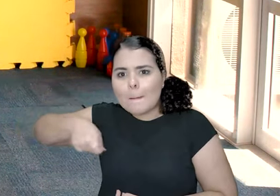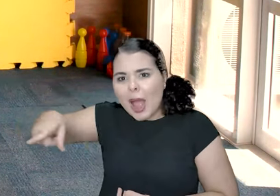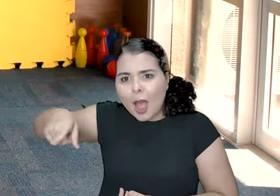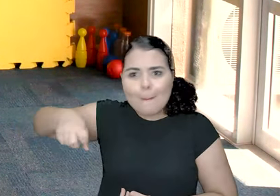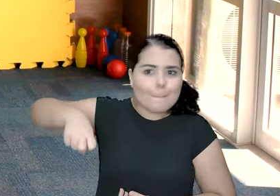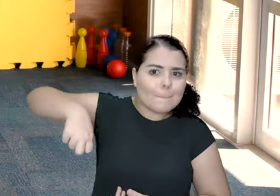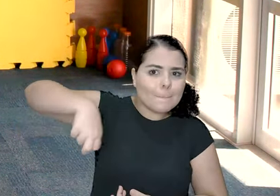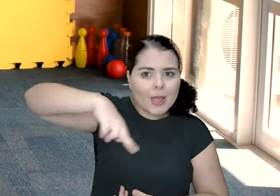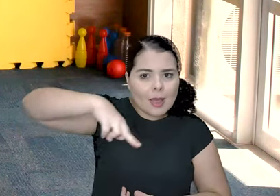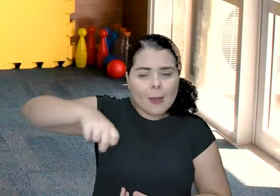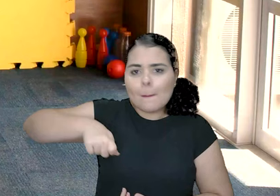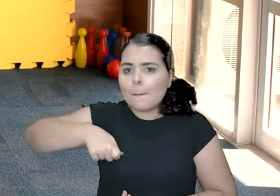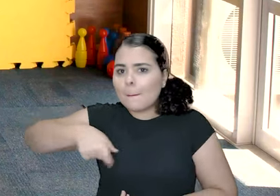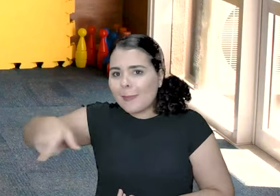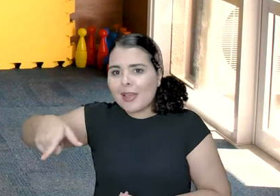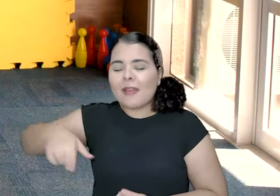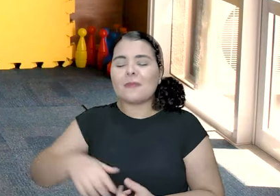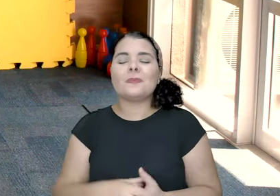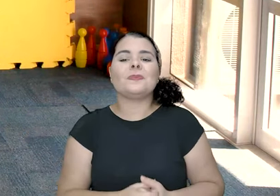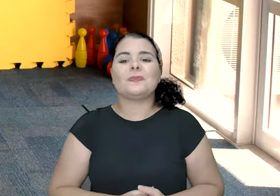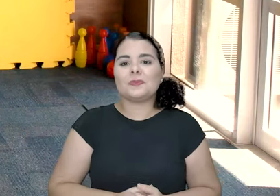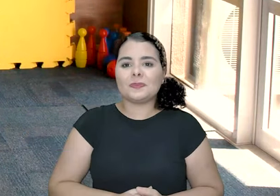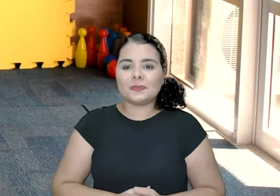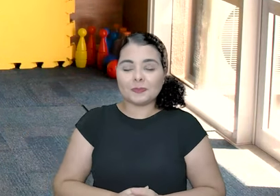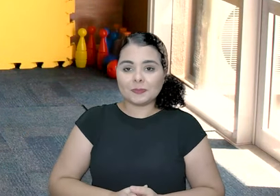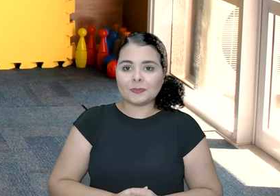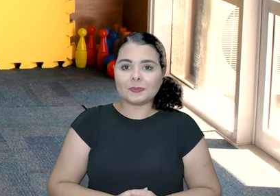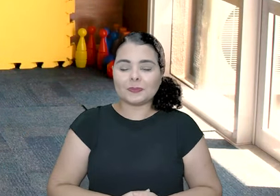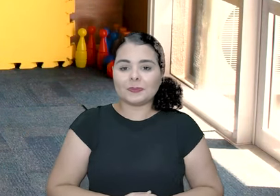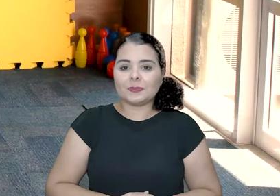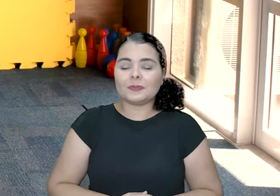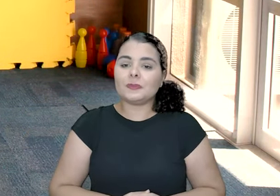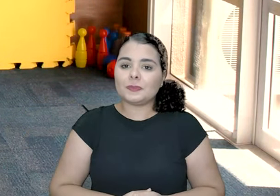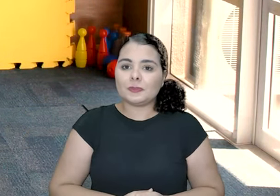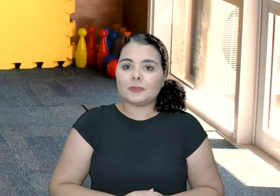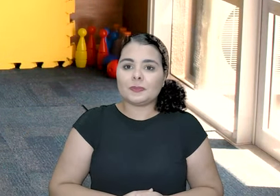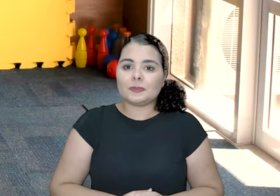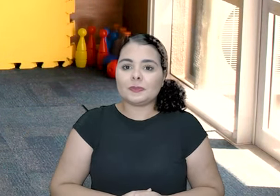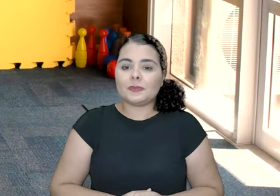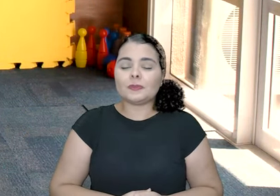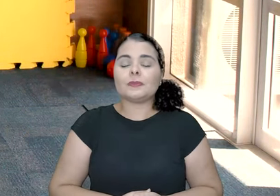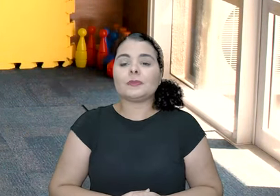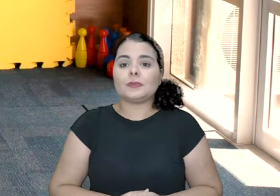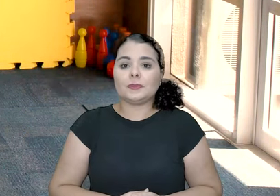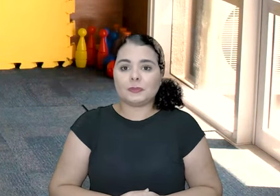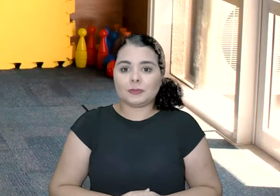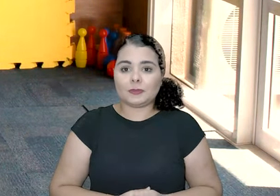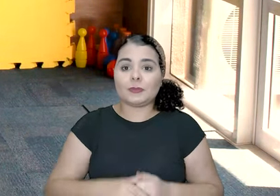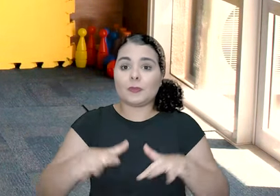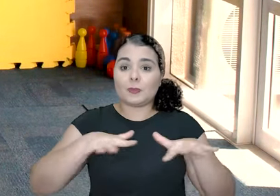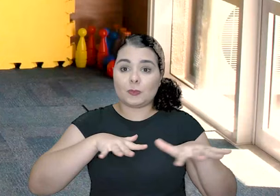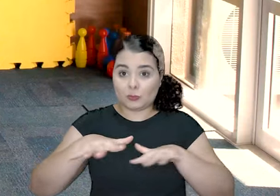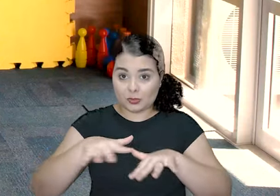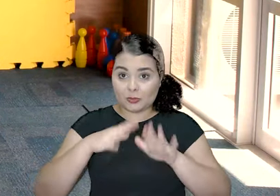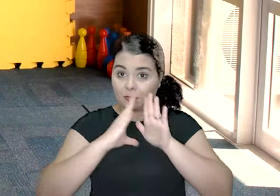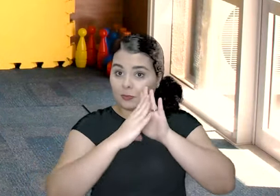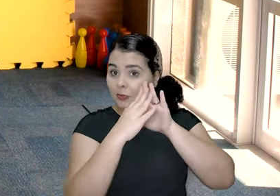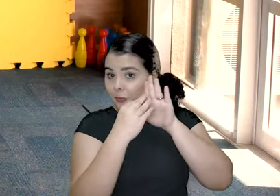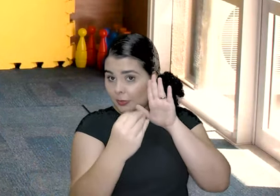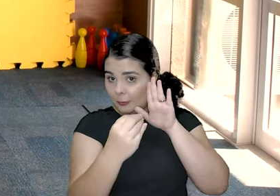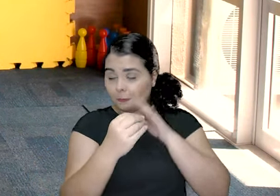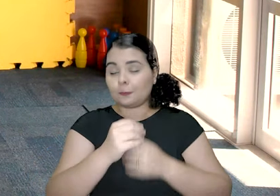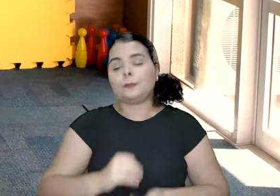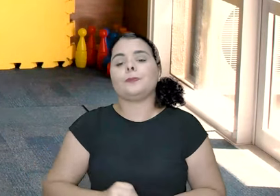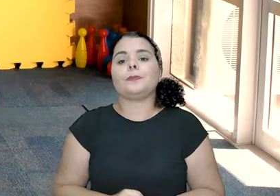lado do pé. Igual aquele chute do futebol. Afasta e cruza. Afasta